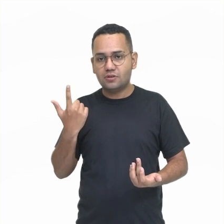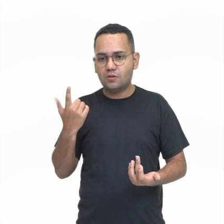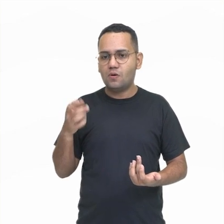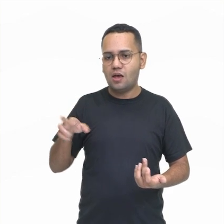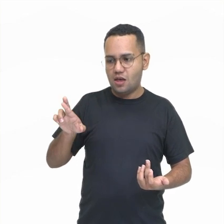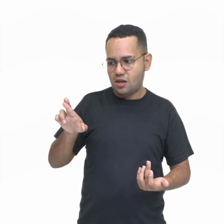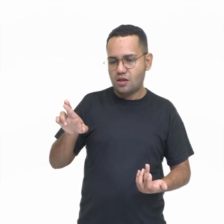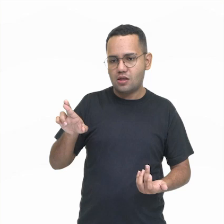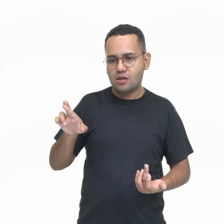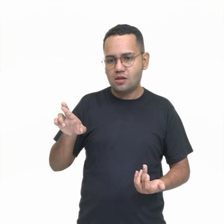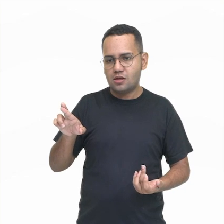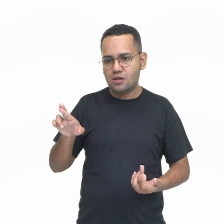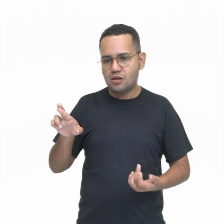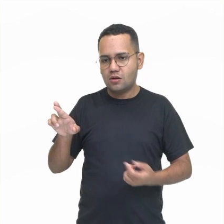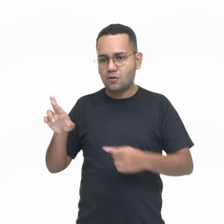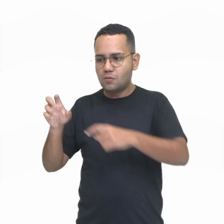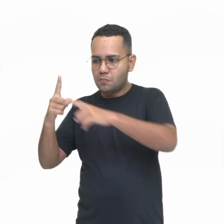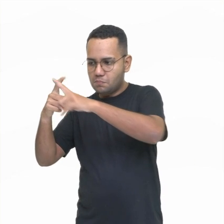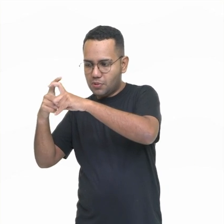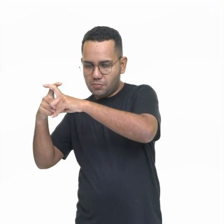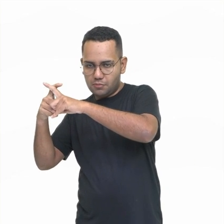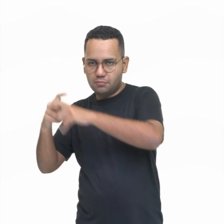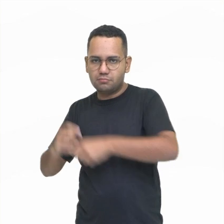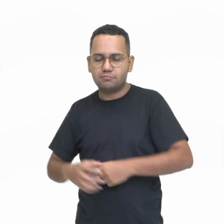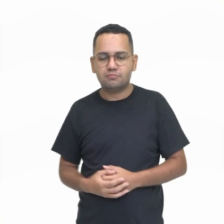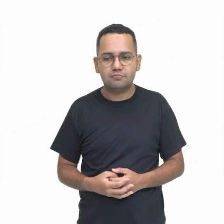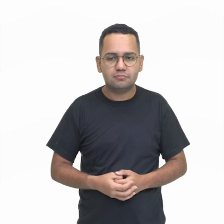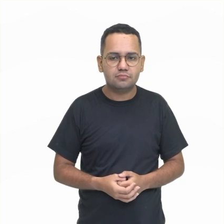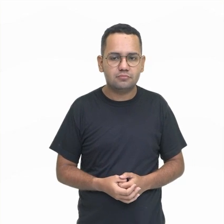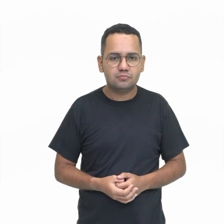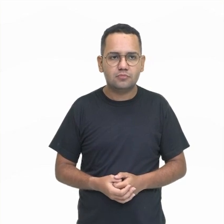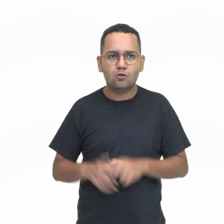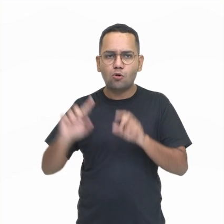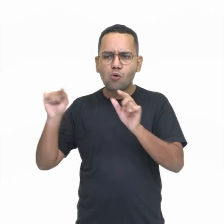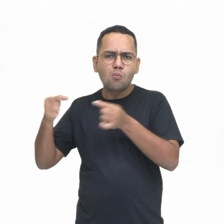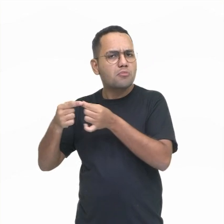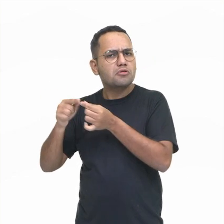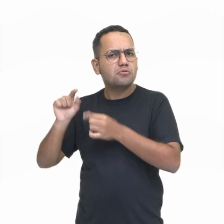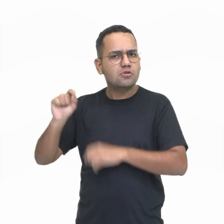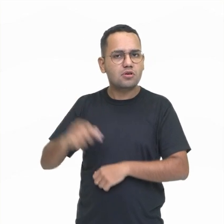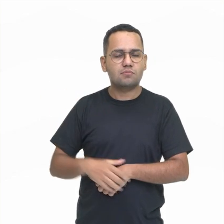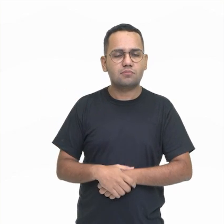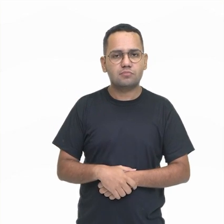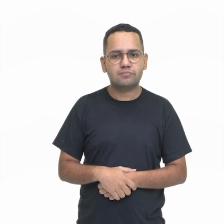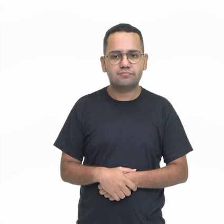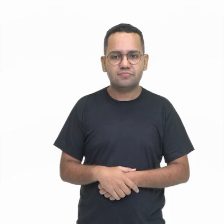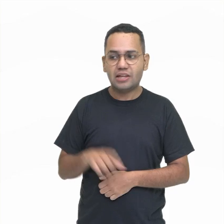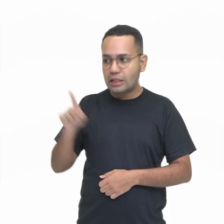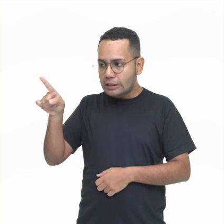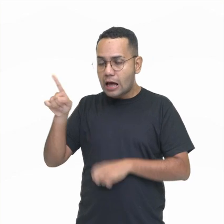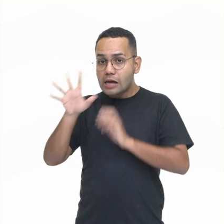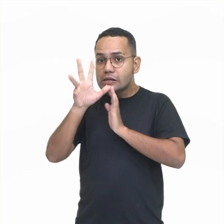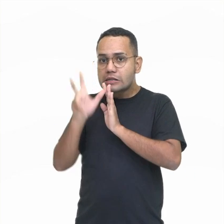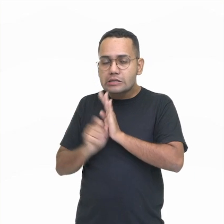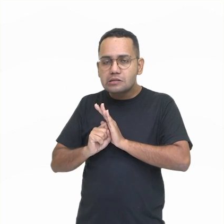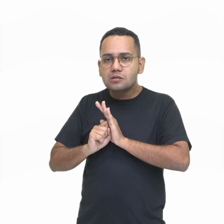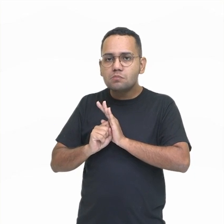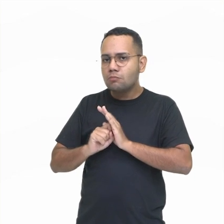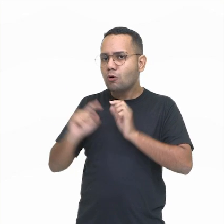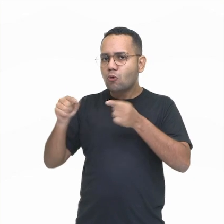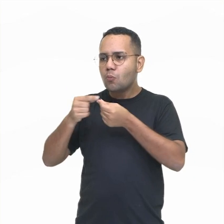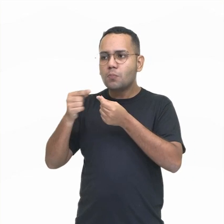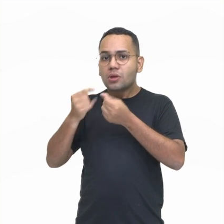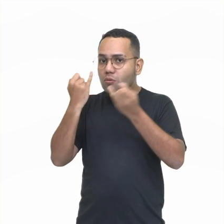reais com asterisco tá Esse asterisco diz pra gente que o zero não faz parte do